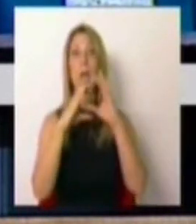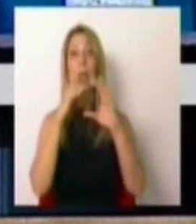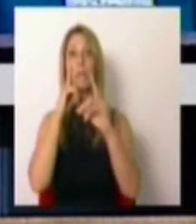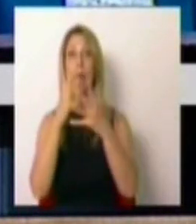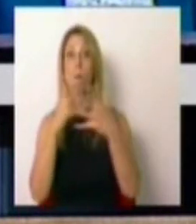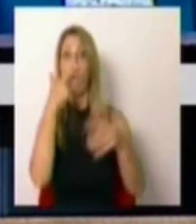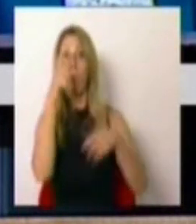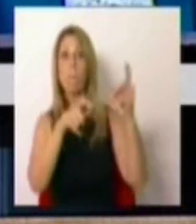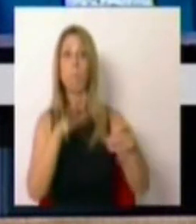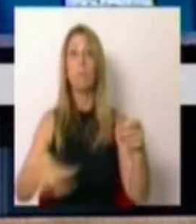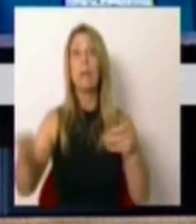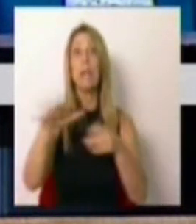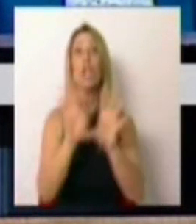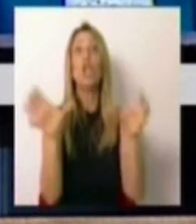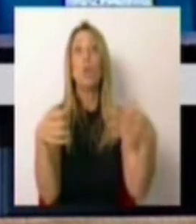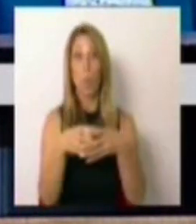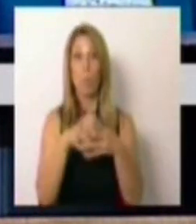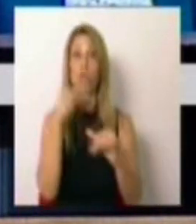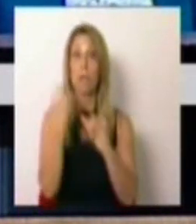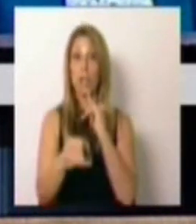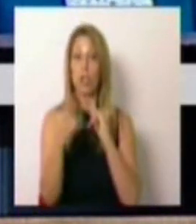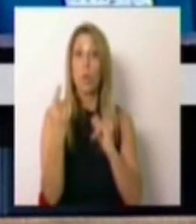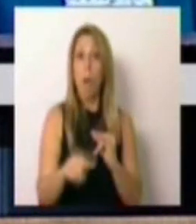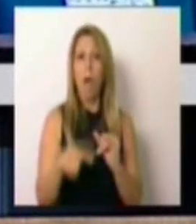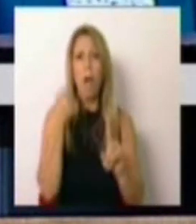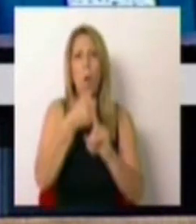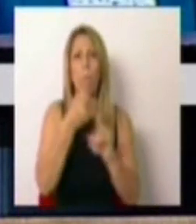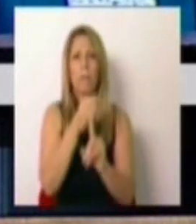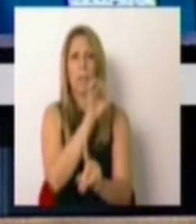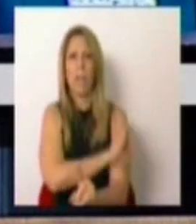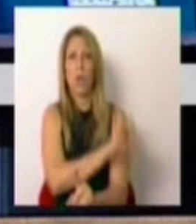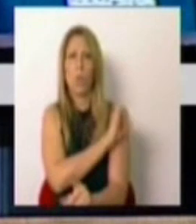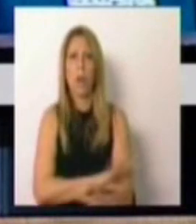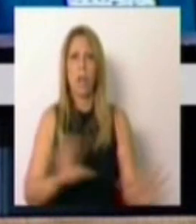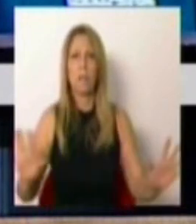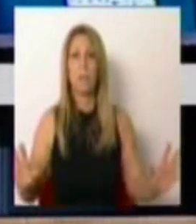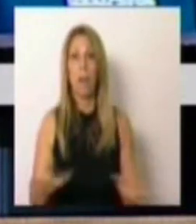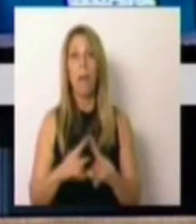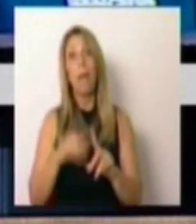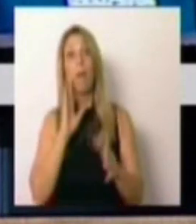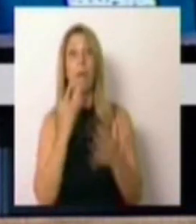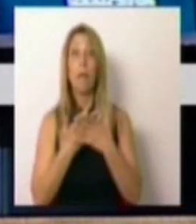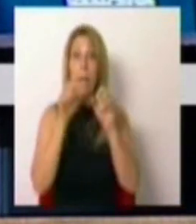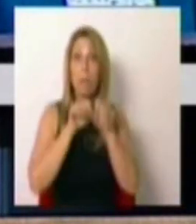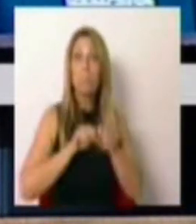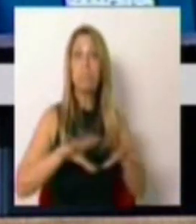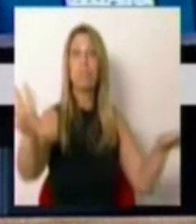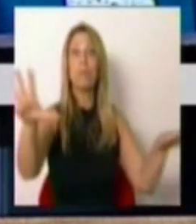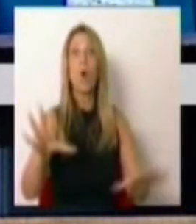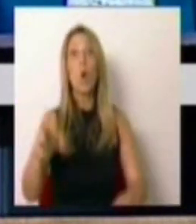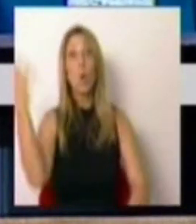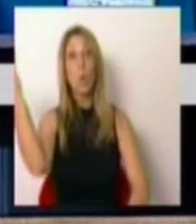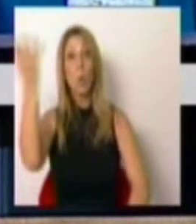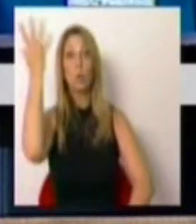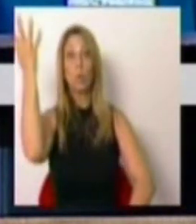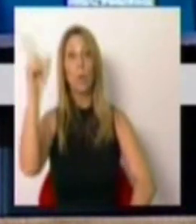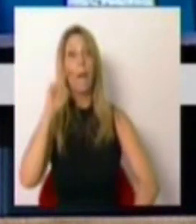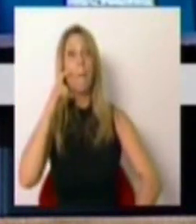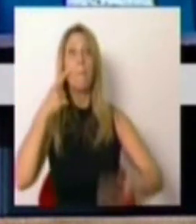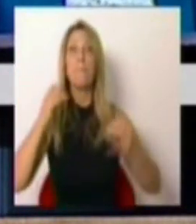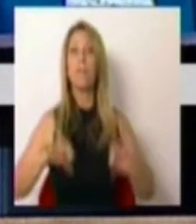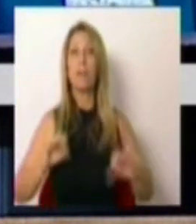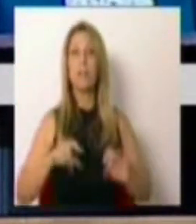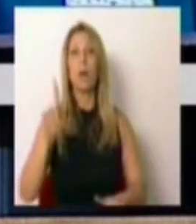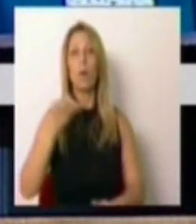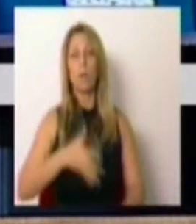os grupos de risco, combatendo a ignorância e contribuindo para a difusão de uma cultura de prevenção e